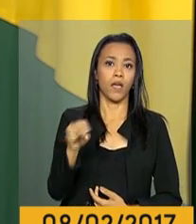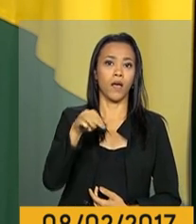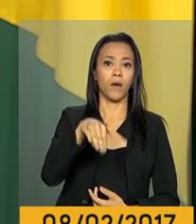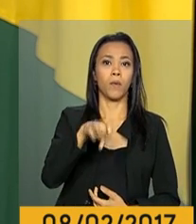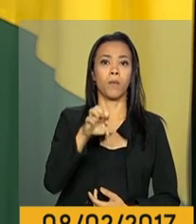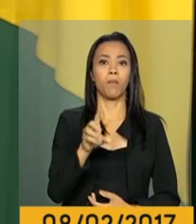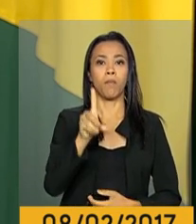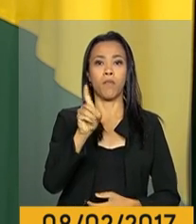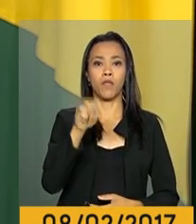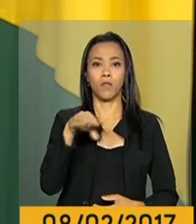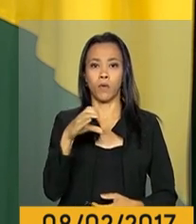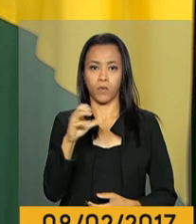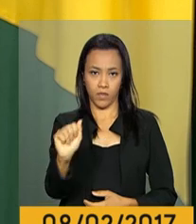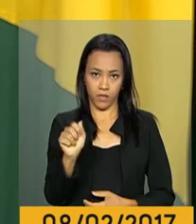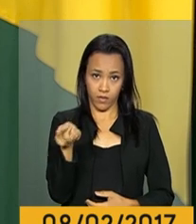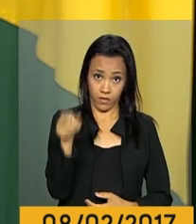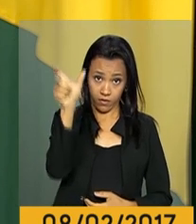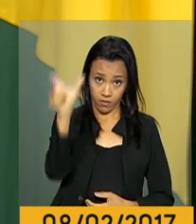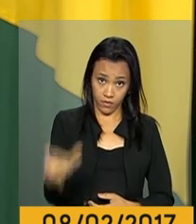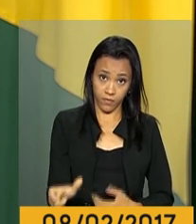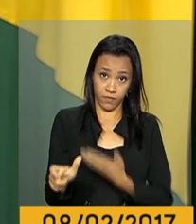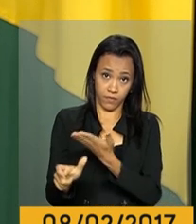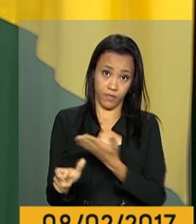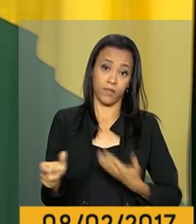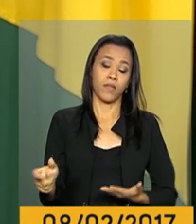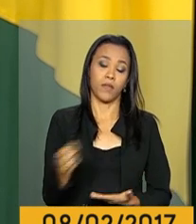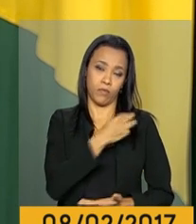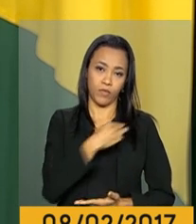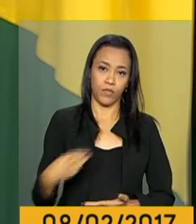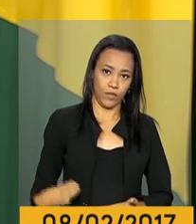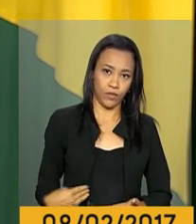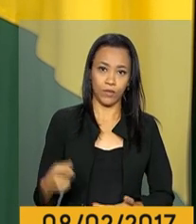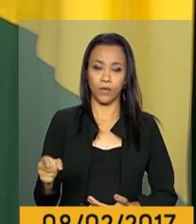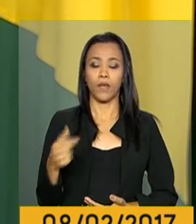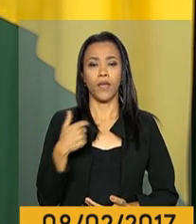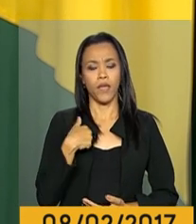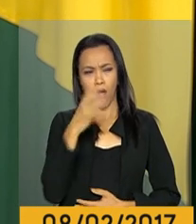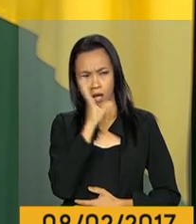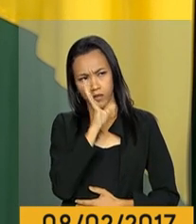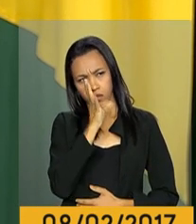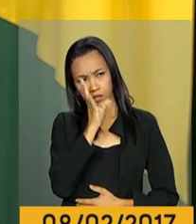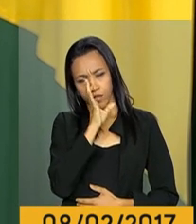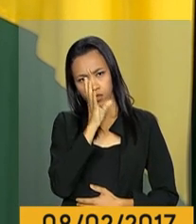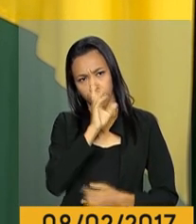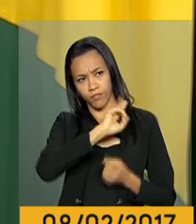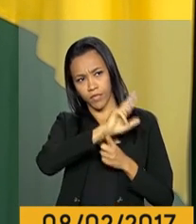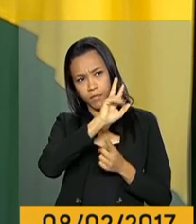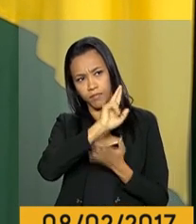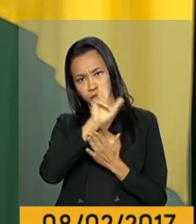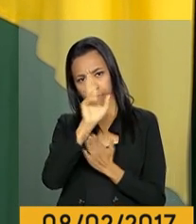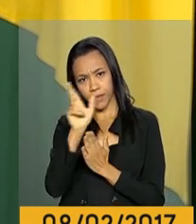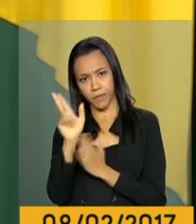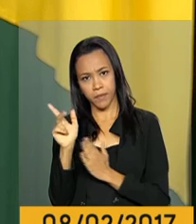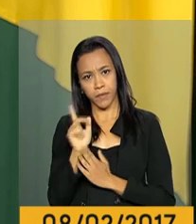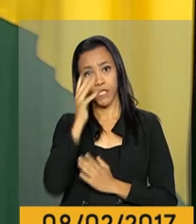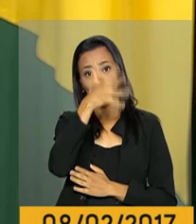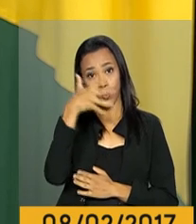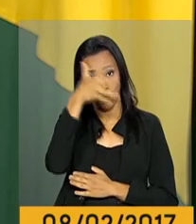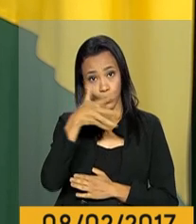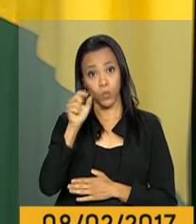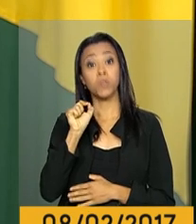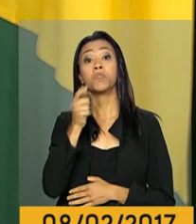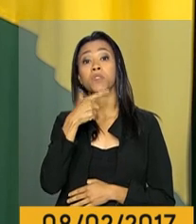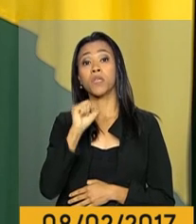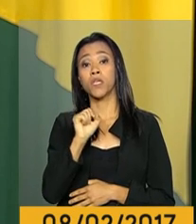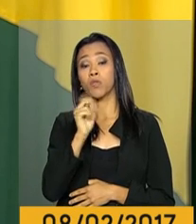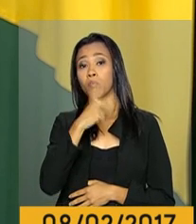o Mendonça assistindo ao discursos aos discursos especialmente do professor de Manaus